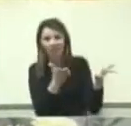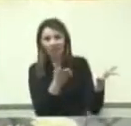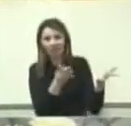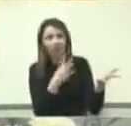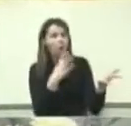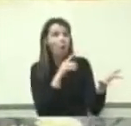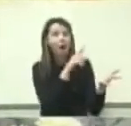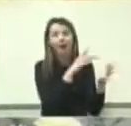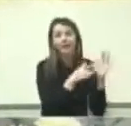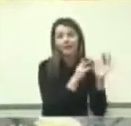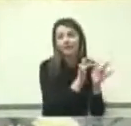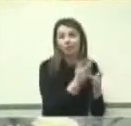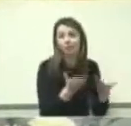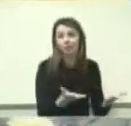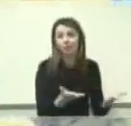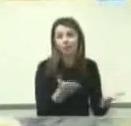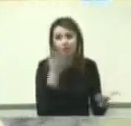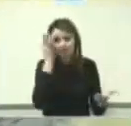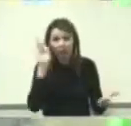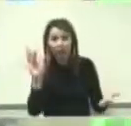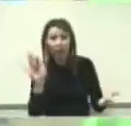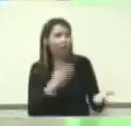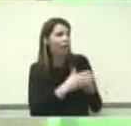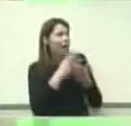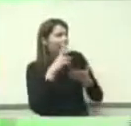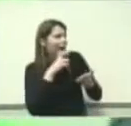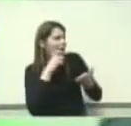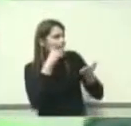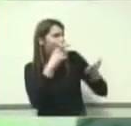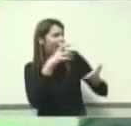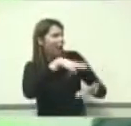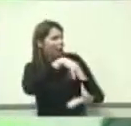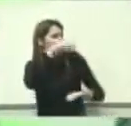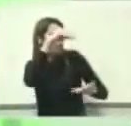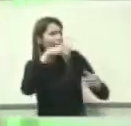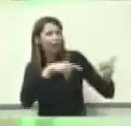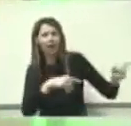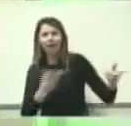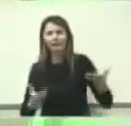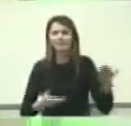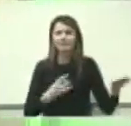reconheceram e começaram a gritar é um fantasma